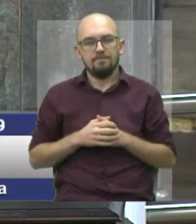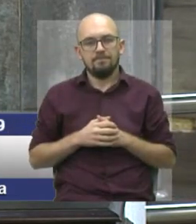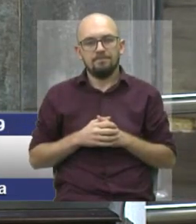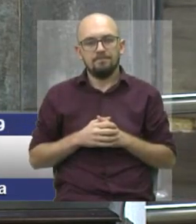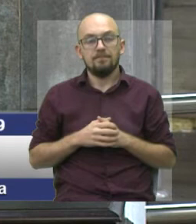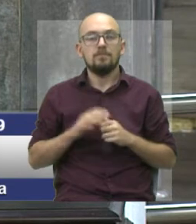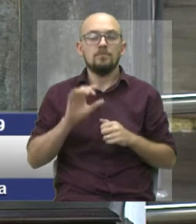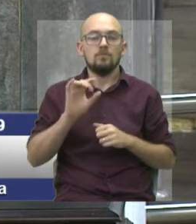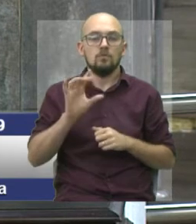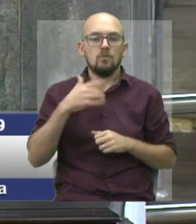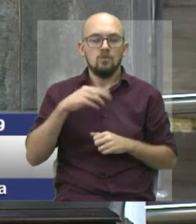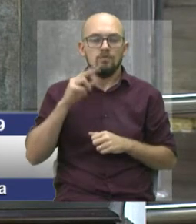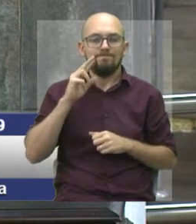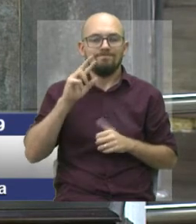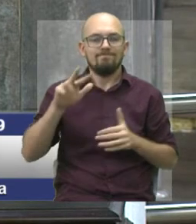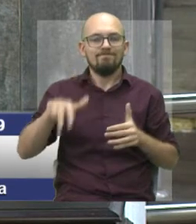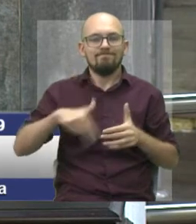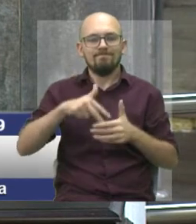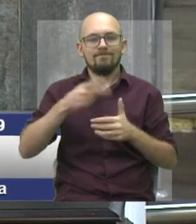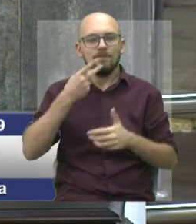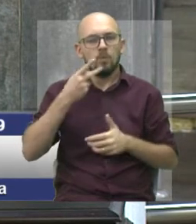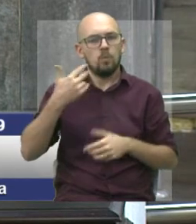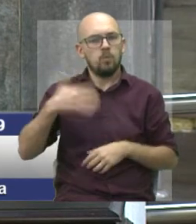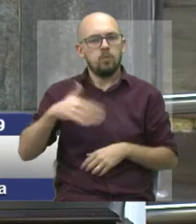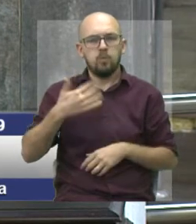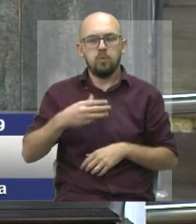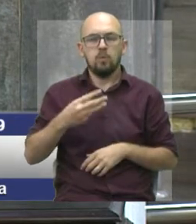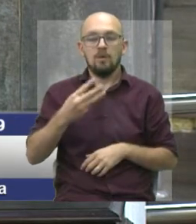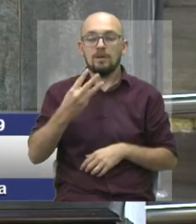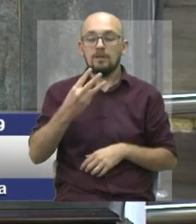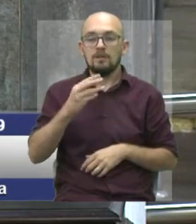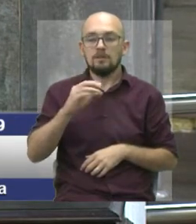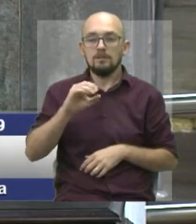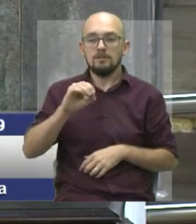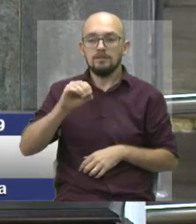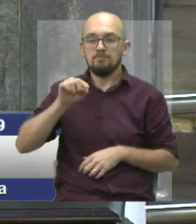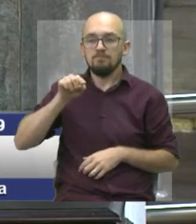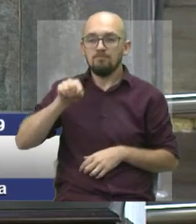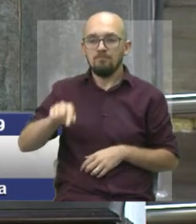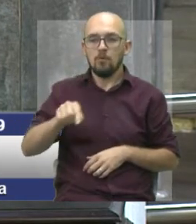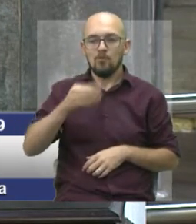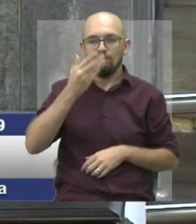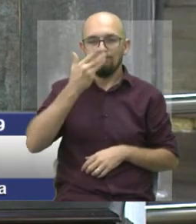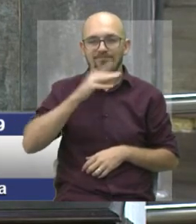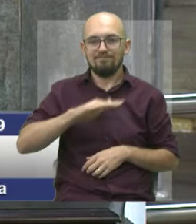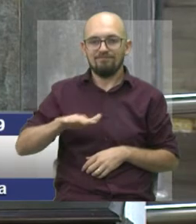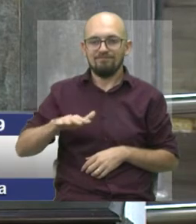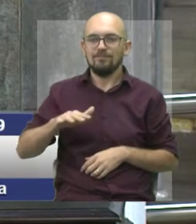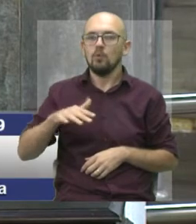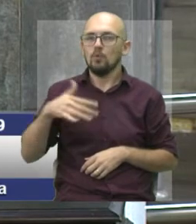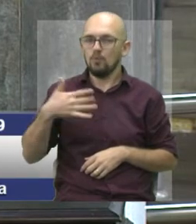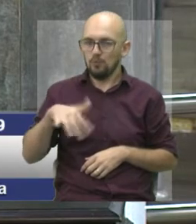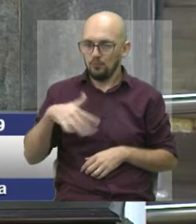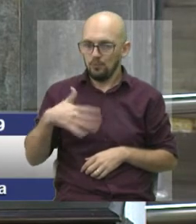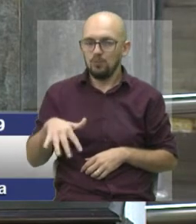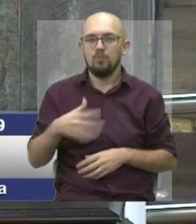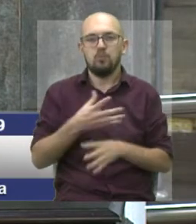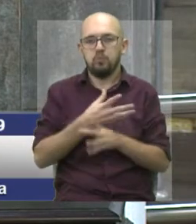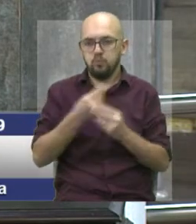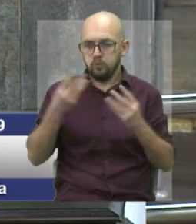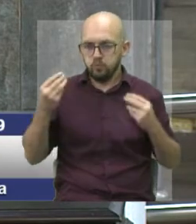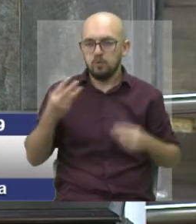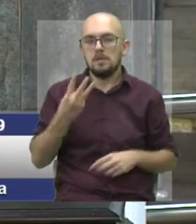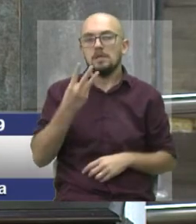A gente ouviu aqui falar nada menos, nada mais do que 30 mil crianças que passaram, né,